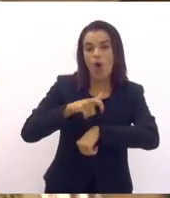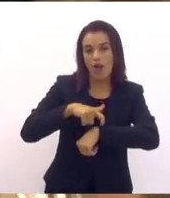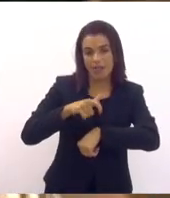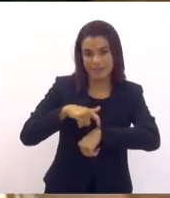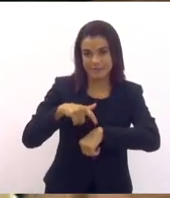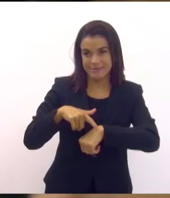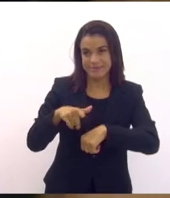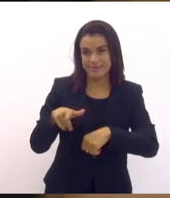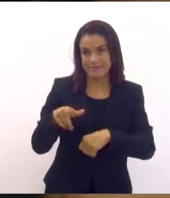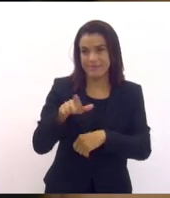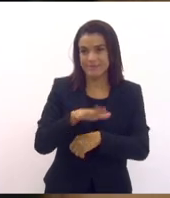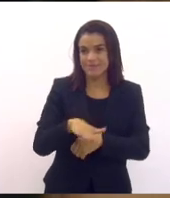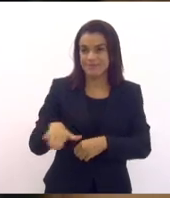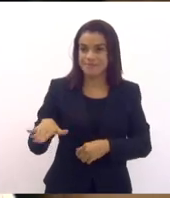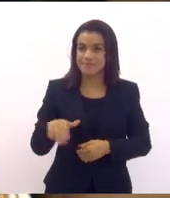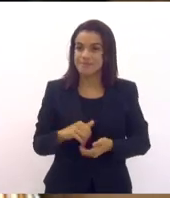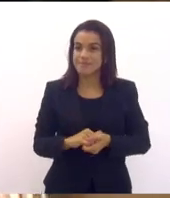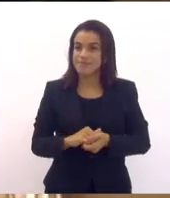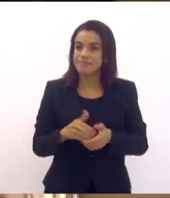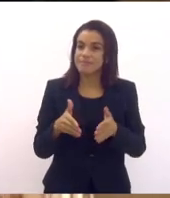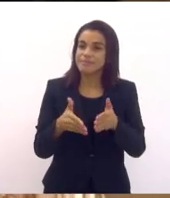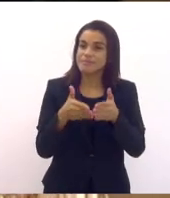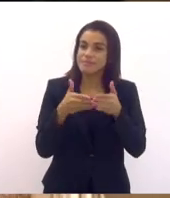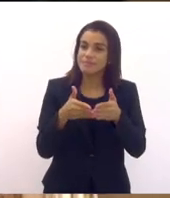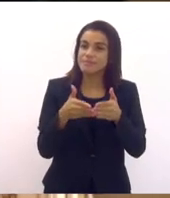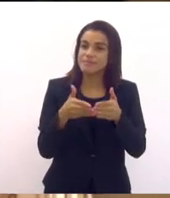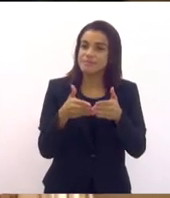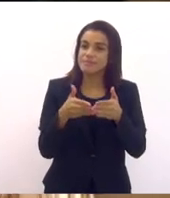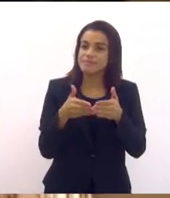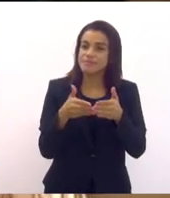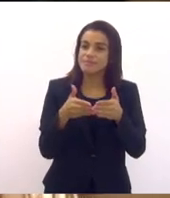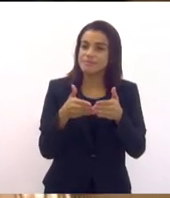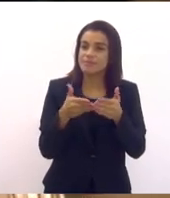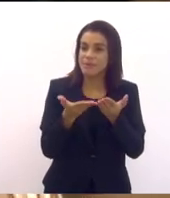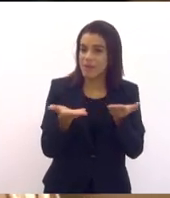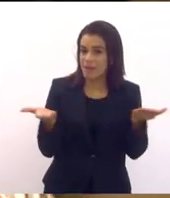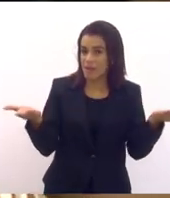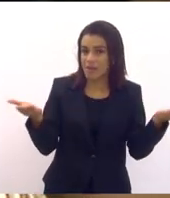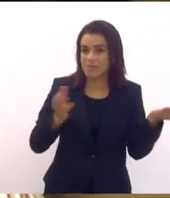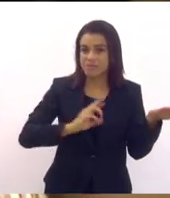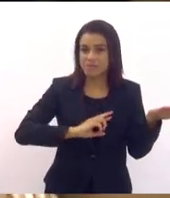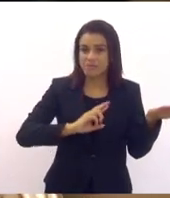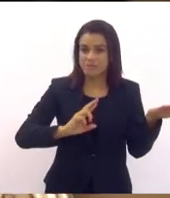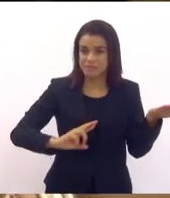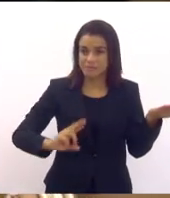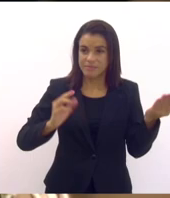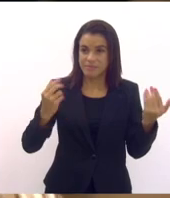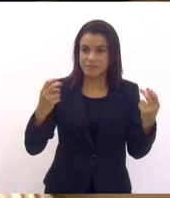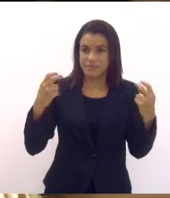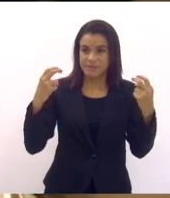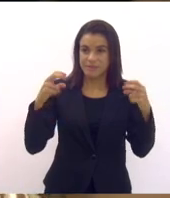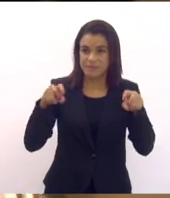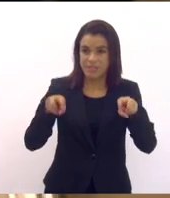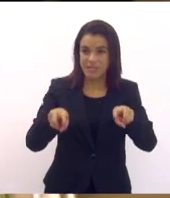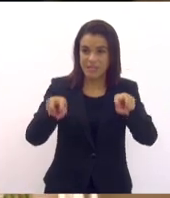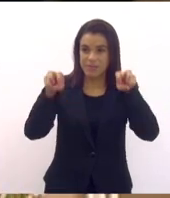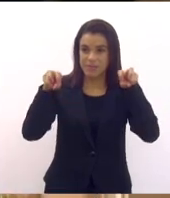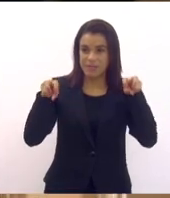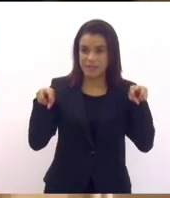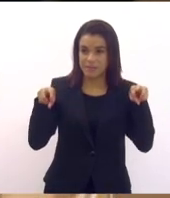uma vou pedir uma um favor eh aos religiosos que estão atrás só por